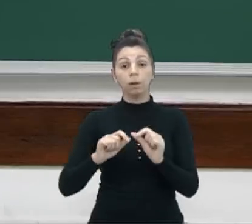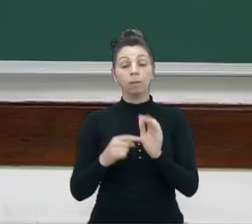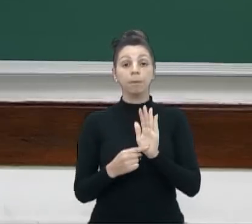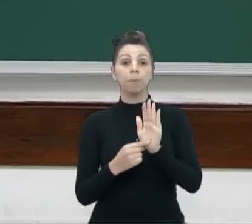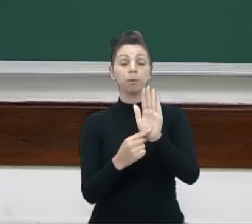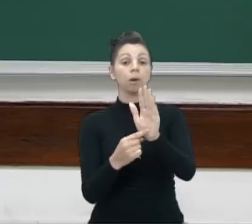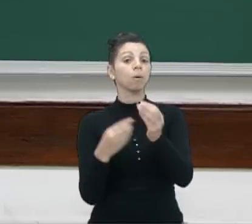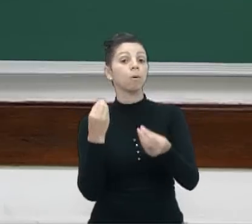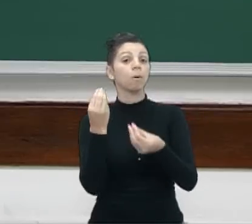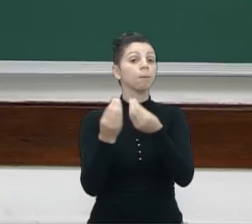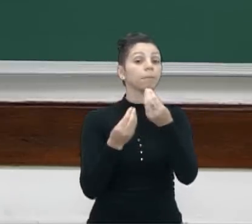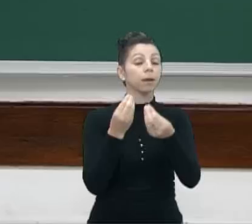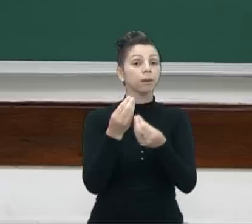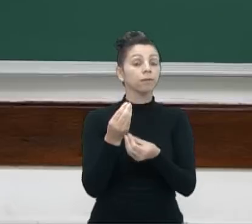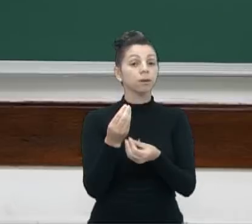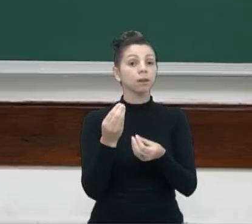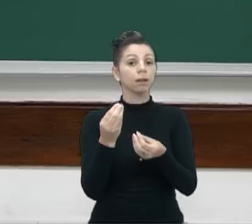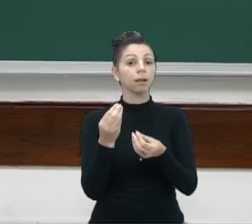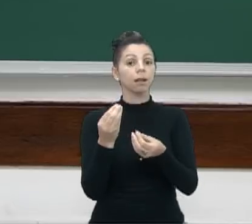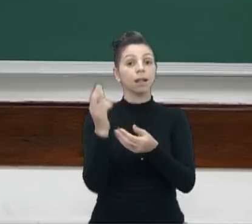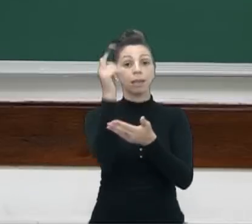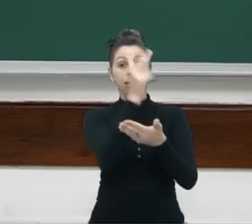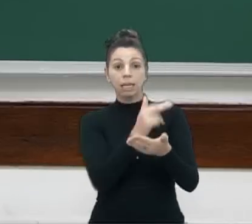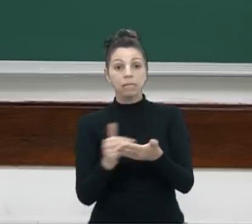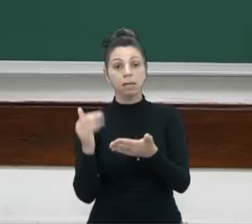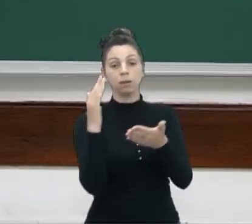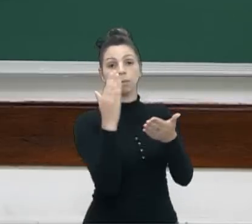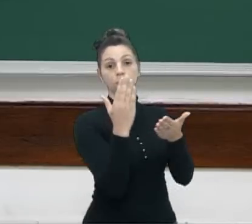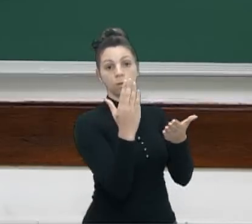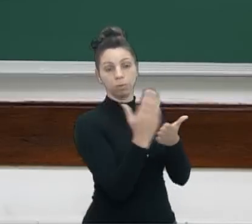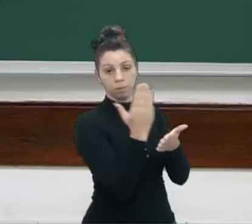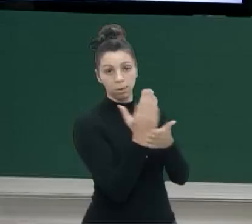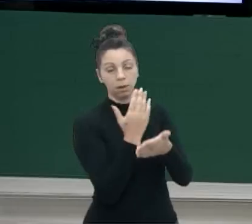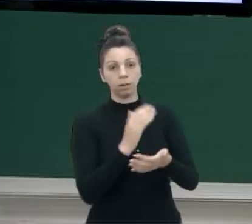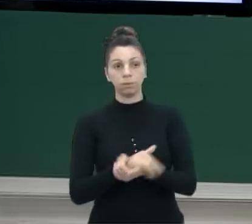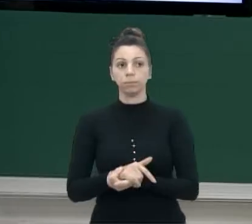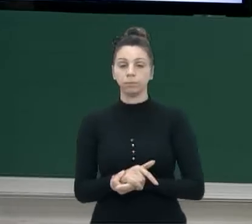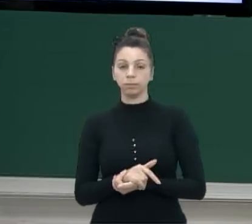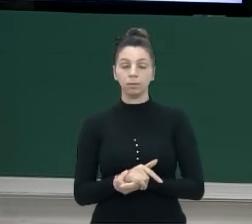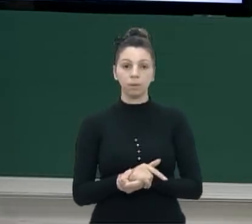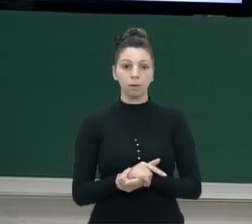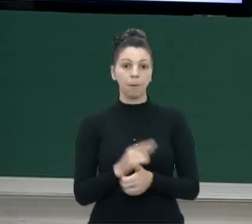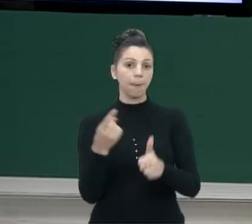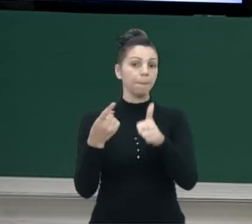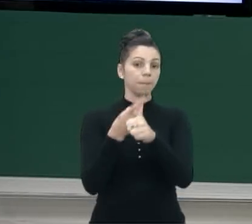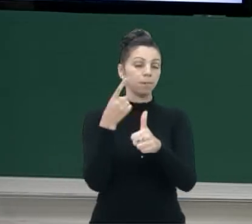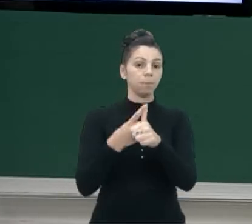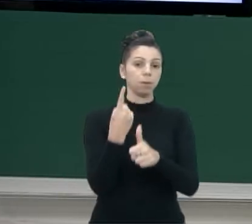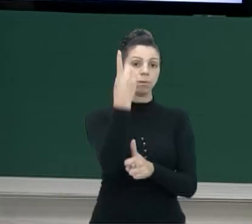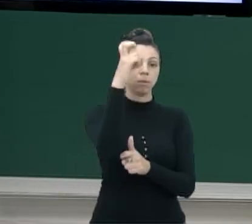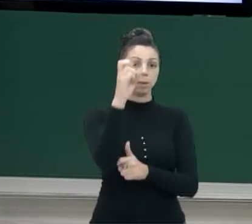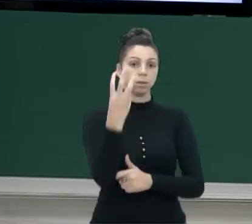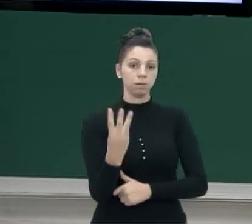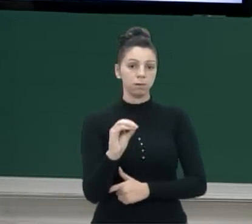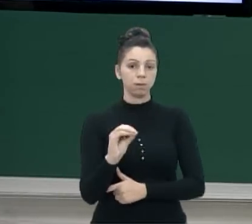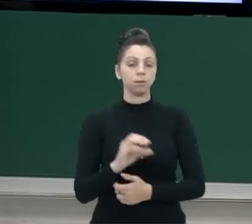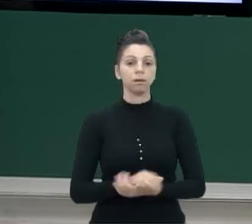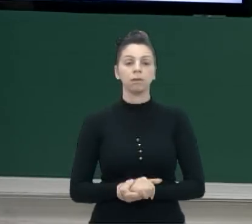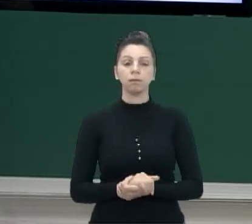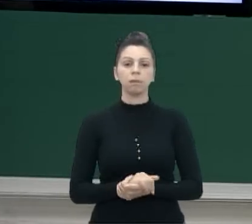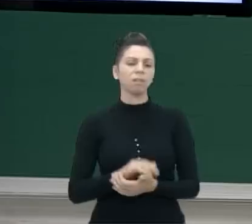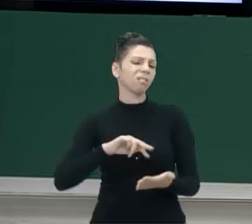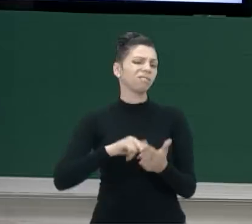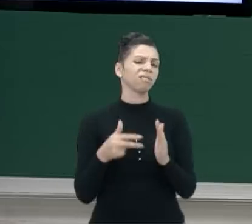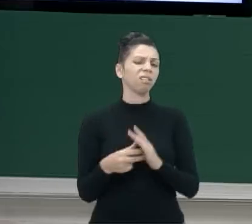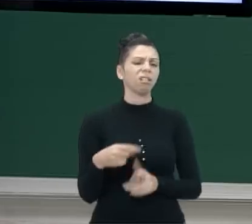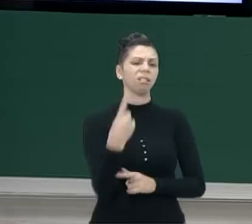tinha a expectativa do desenho que vocês tinham feito no caderno, tá? Então, a prof vai mostrar primeiro aqui o 15/30. O que é